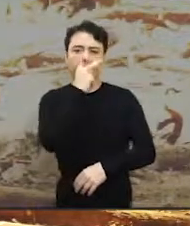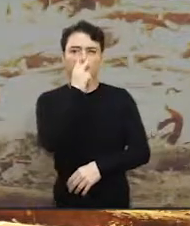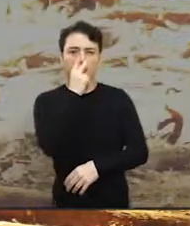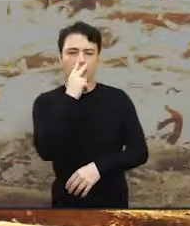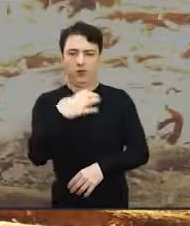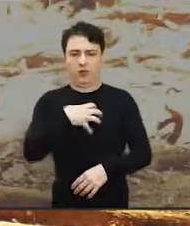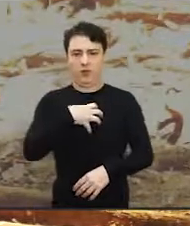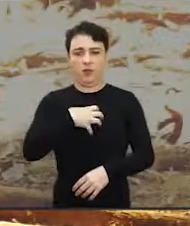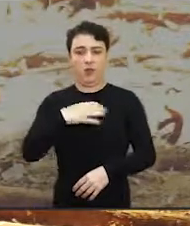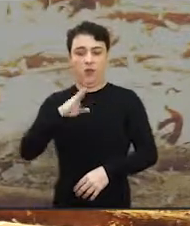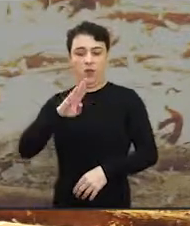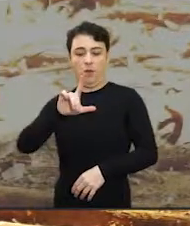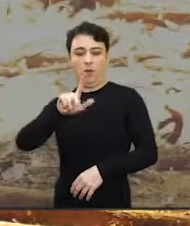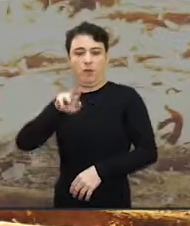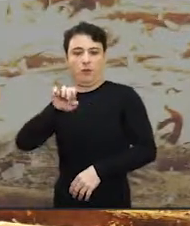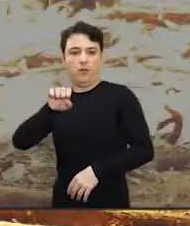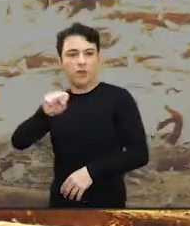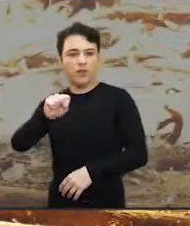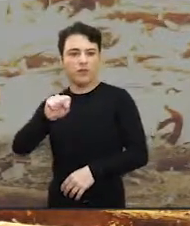às vezes mais jazzístico.